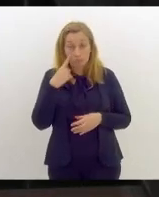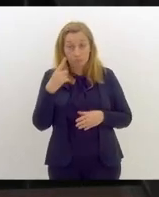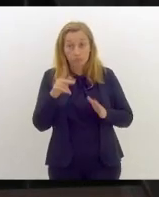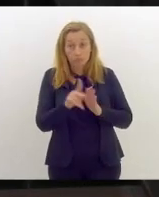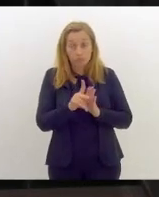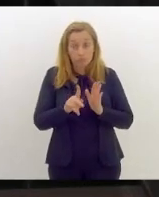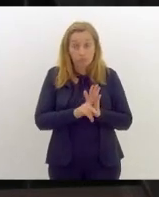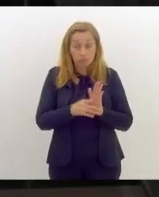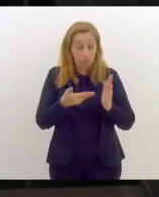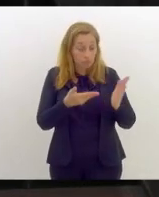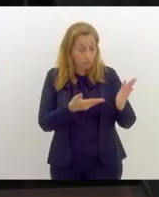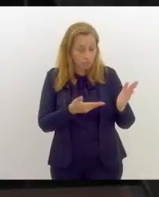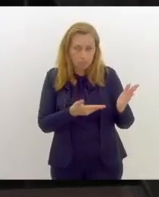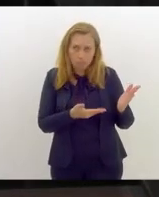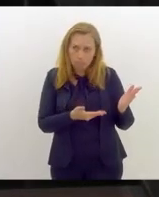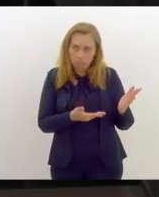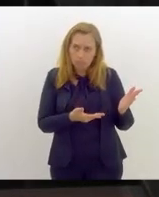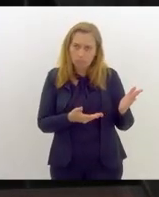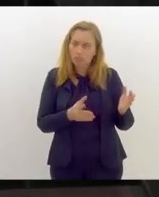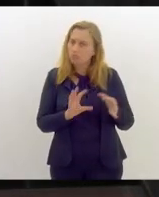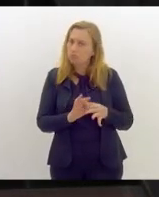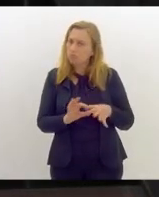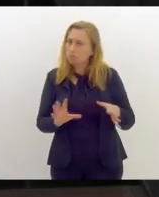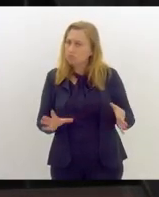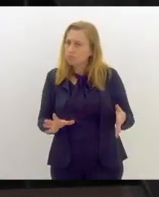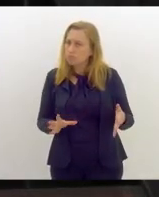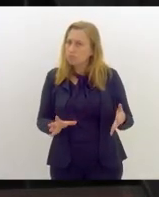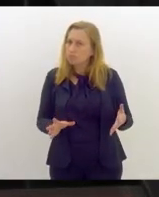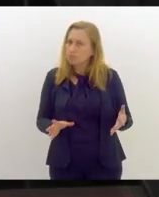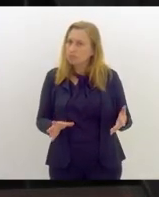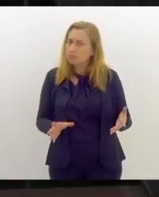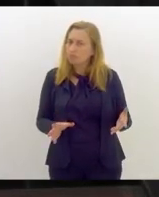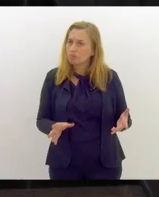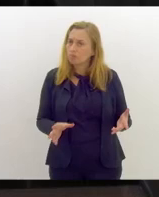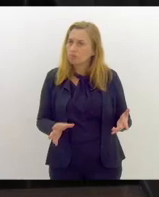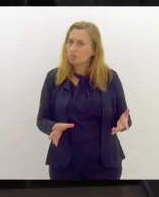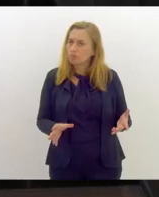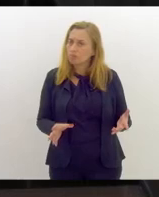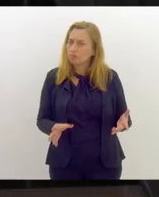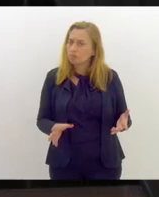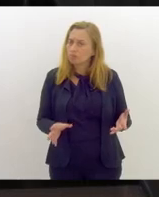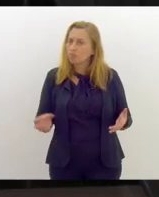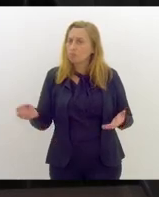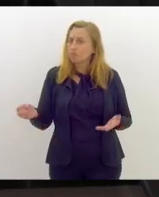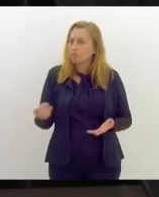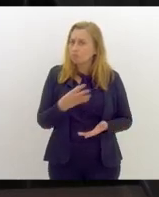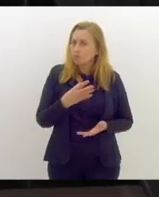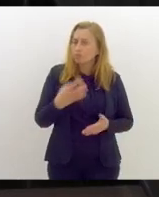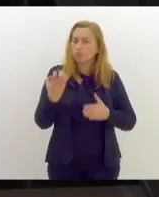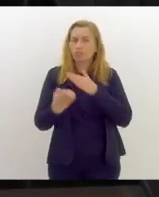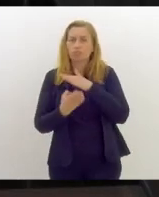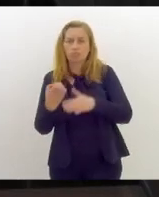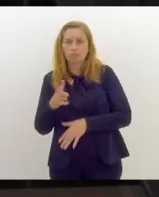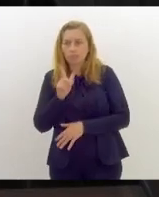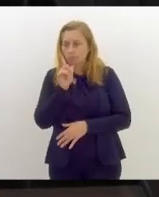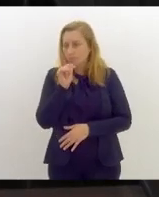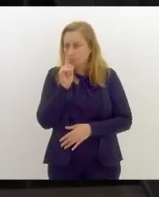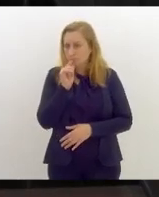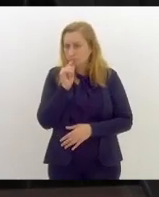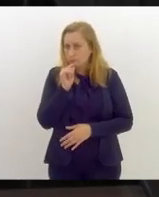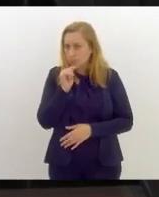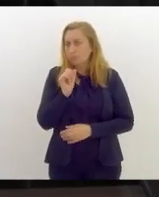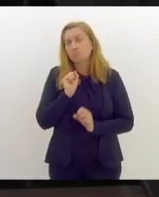dessa natureza que vai permitir né que a nova Cedae assim falando